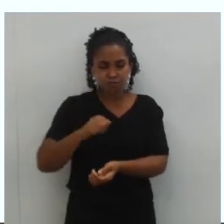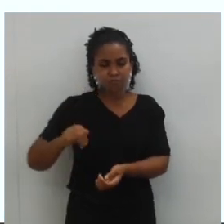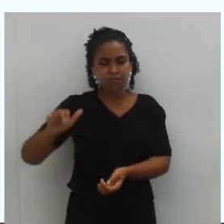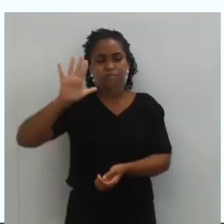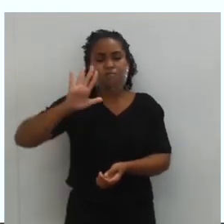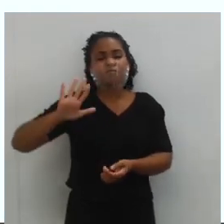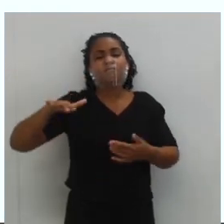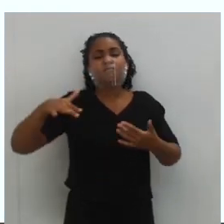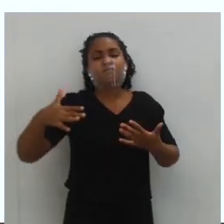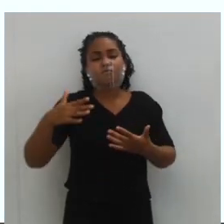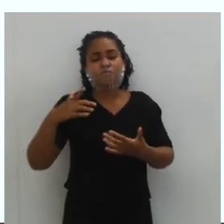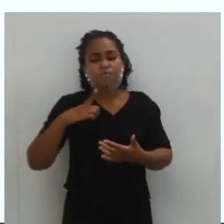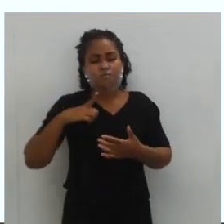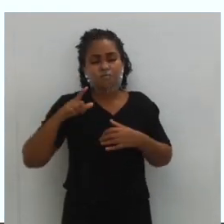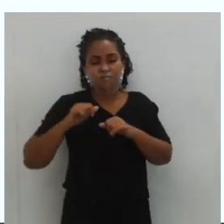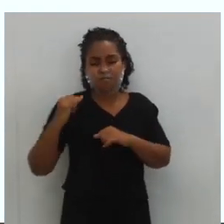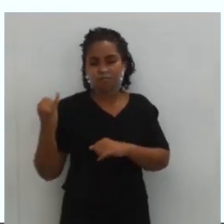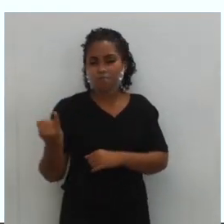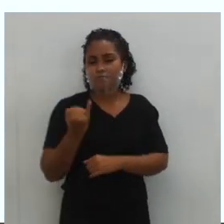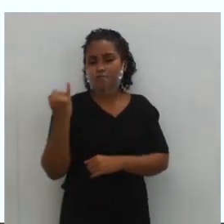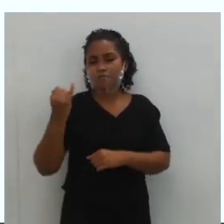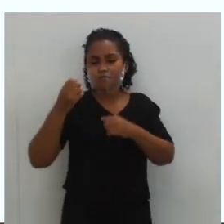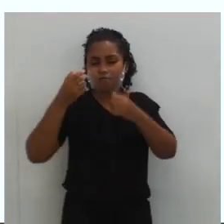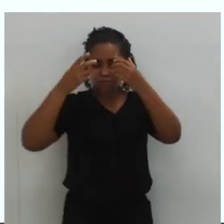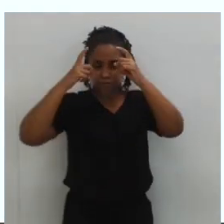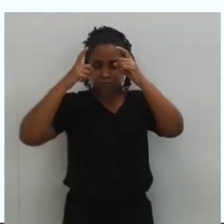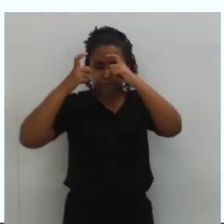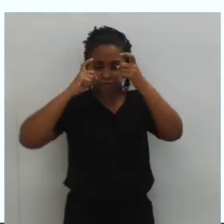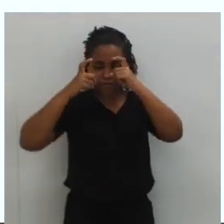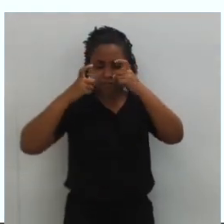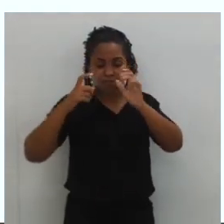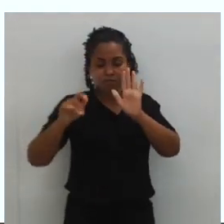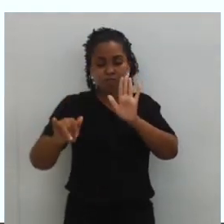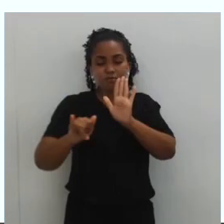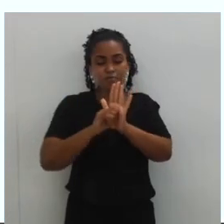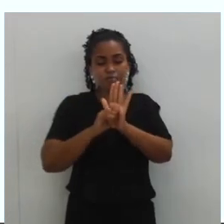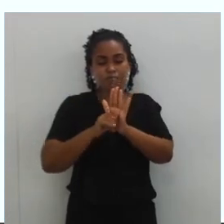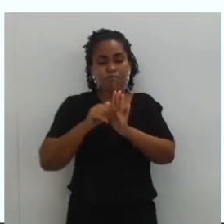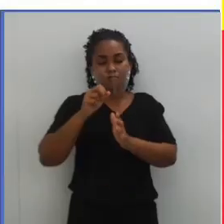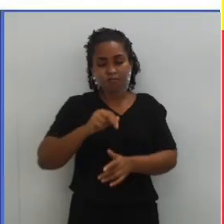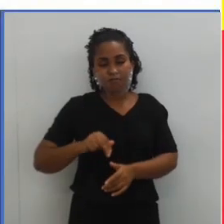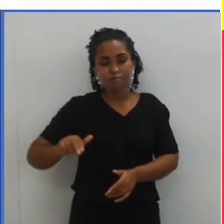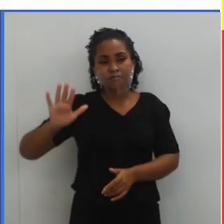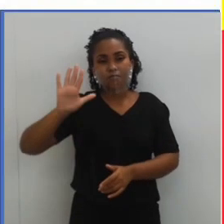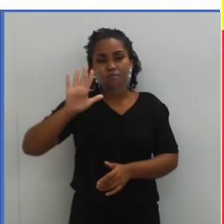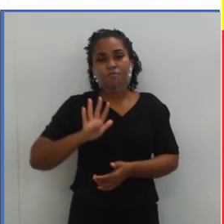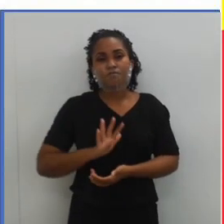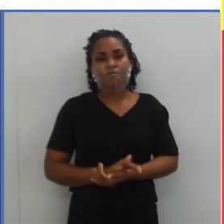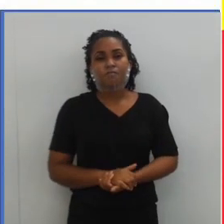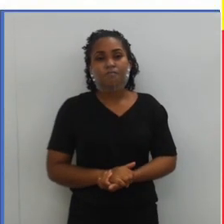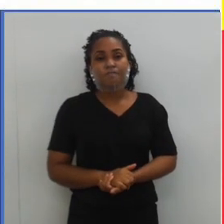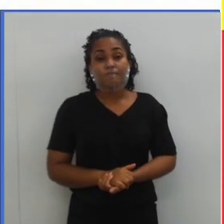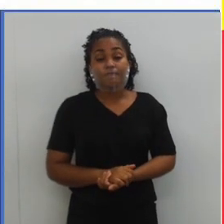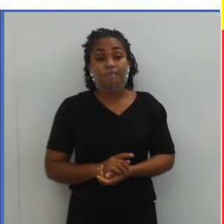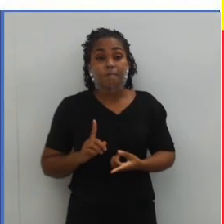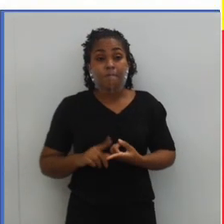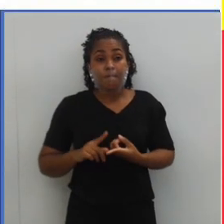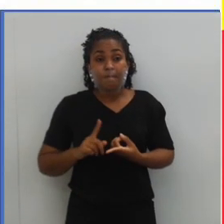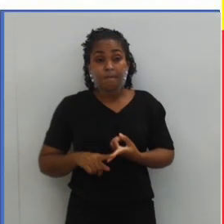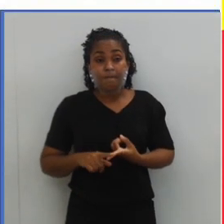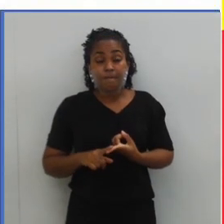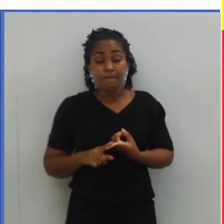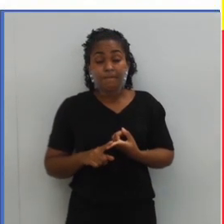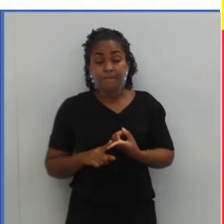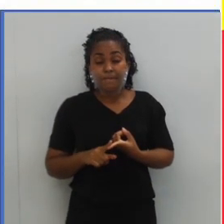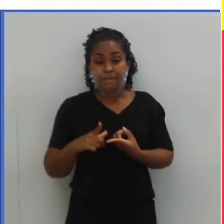pernambucana. Então, é um filme que passa uma mensagem muito importante para a identidade nordestina. Aí também